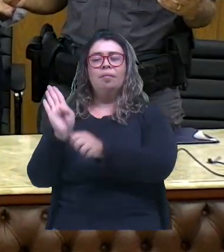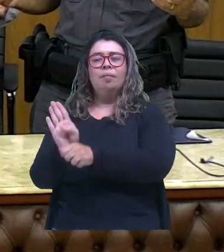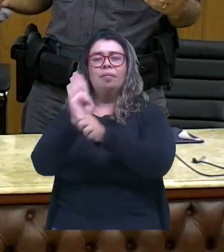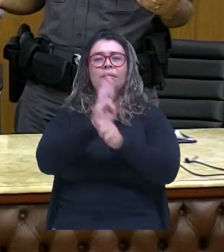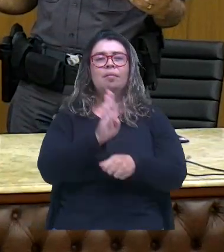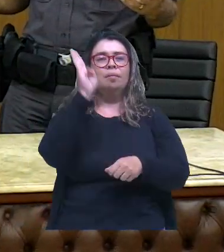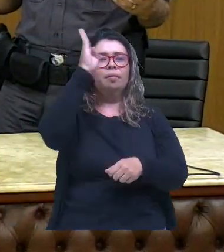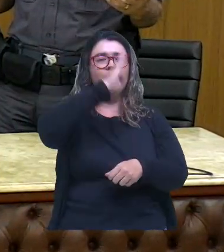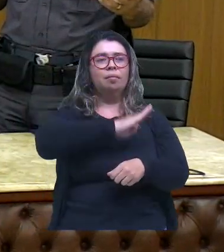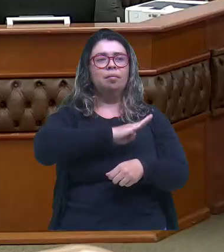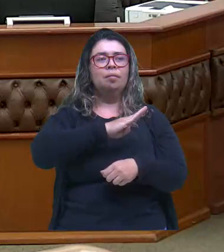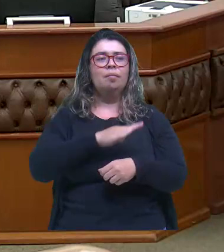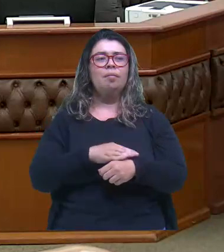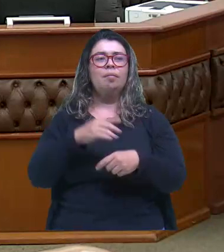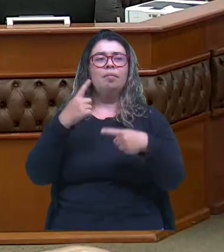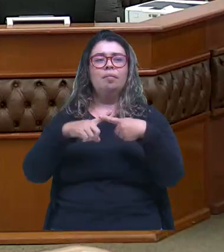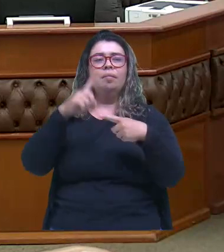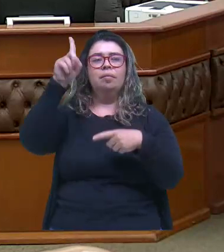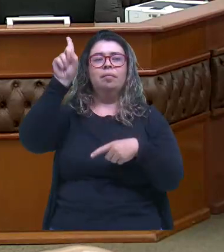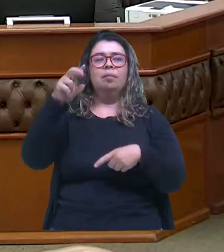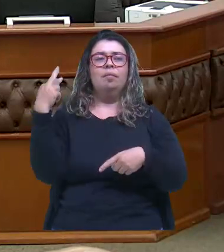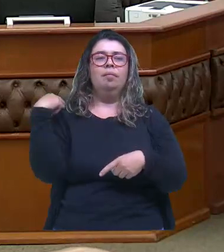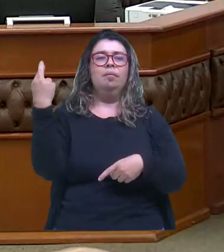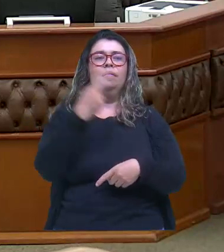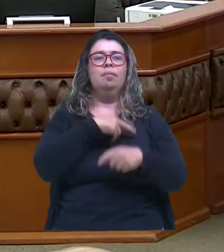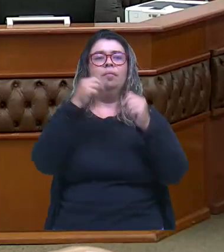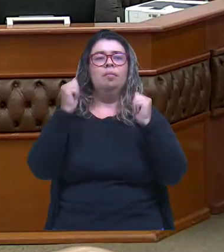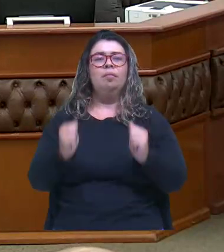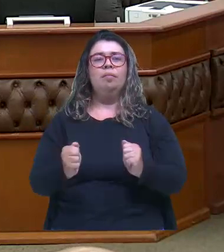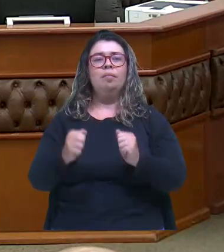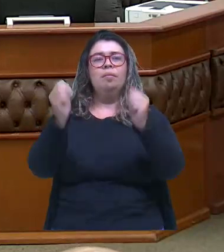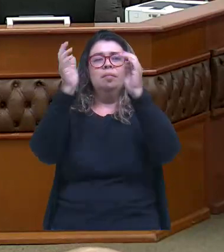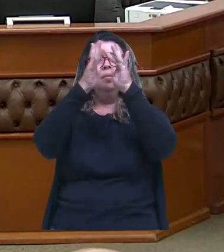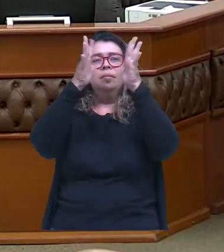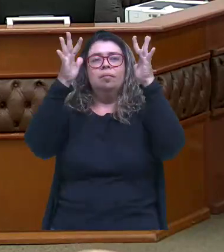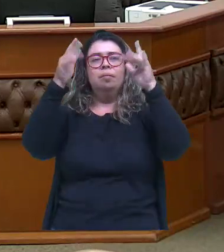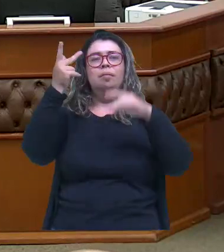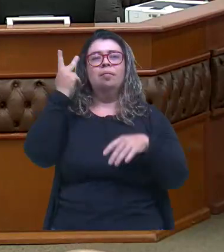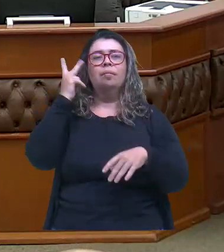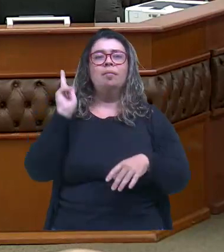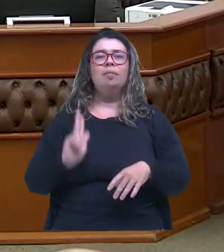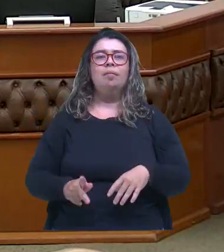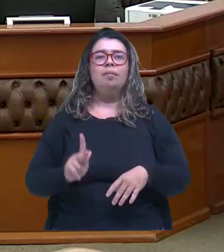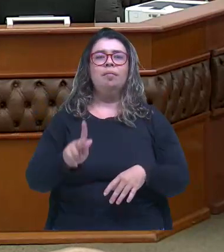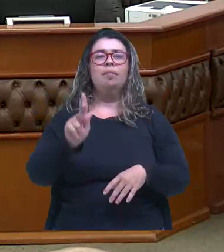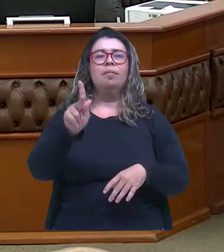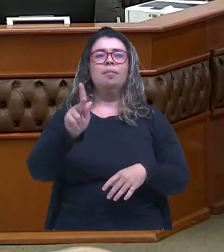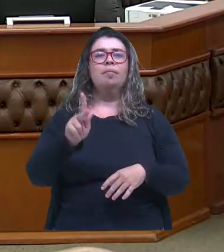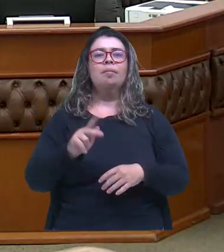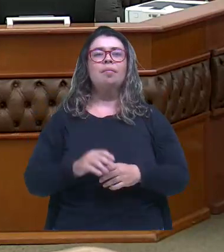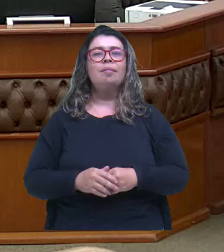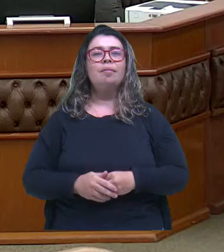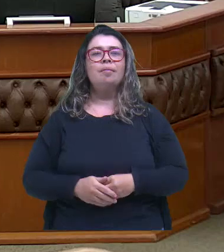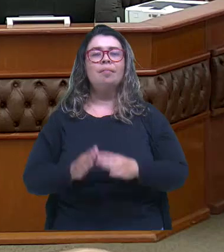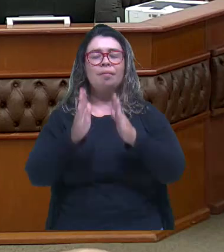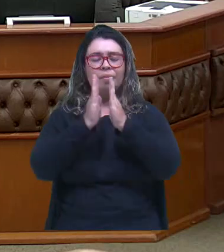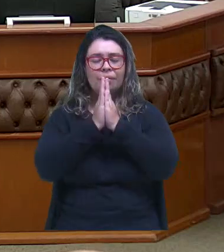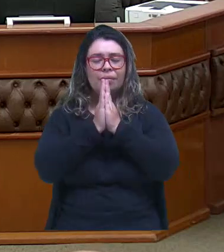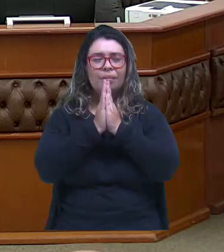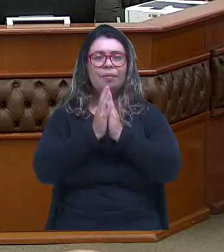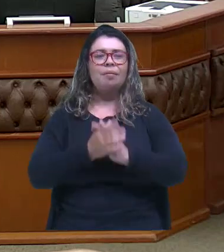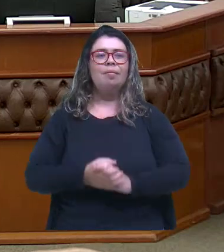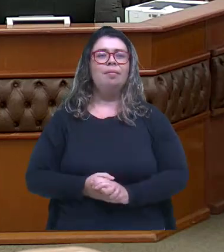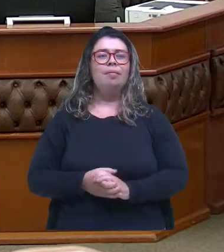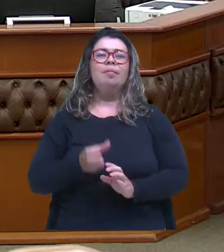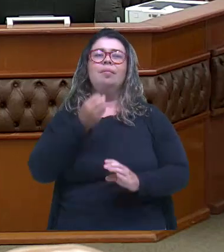mas livrai-nos do mal, porque teu é o reino, o poder e a glória para todos sempre. Amém. Uma